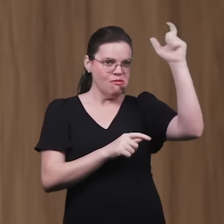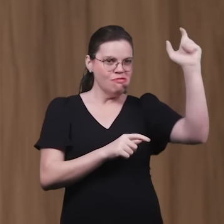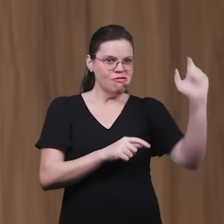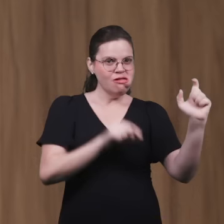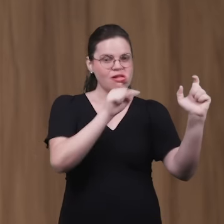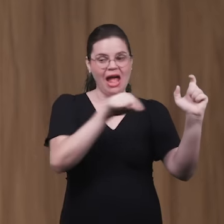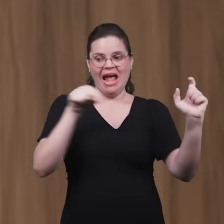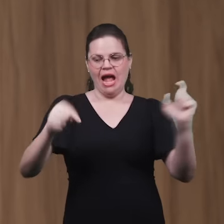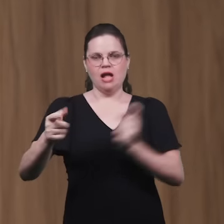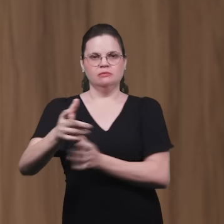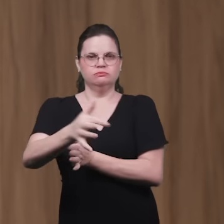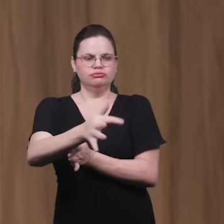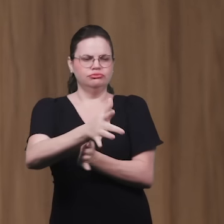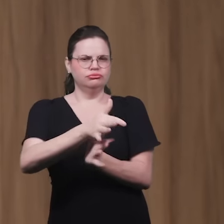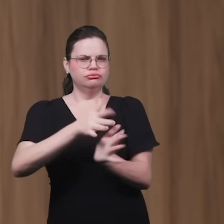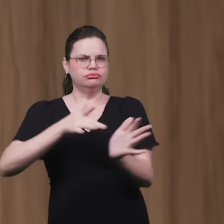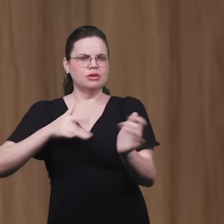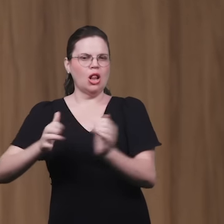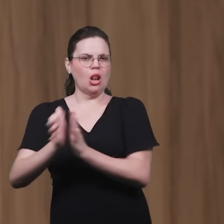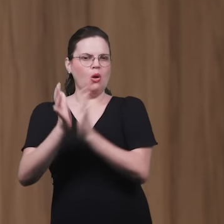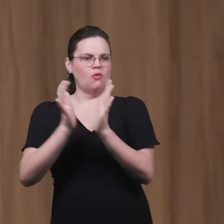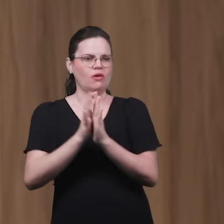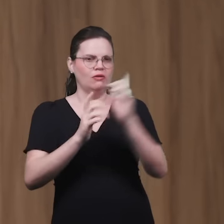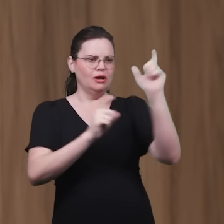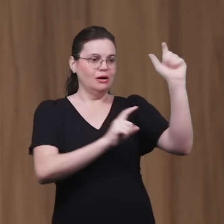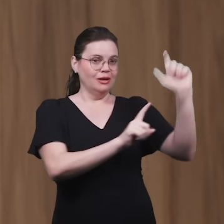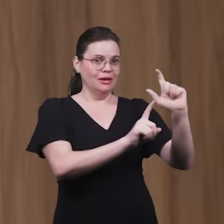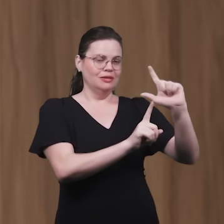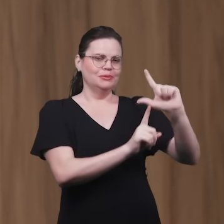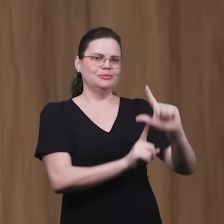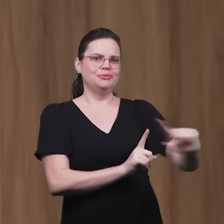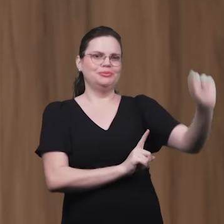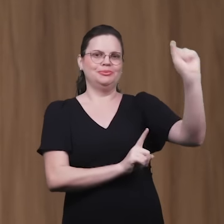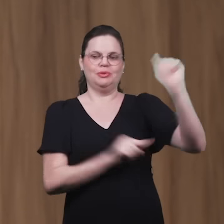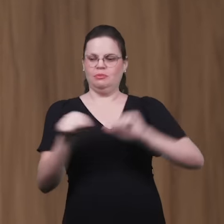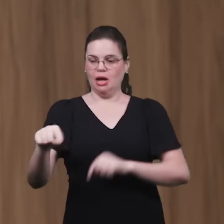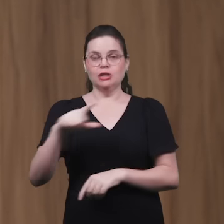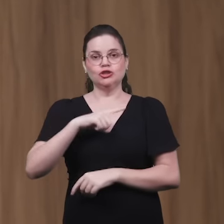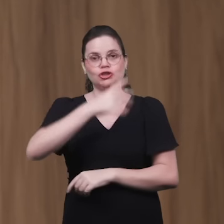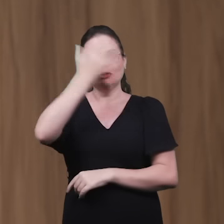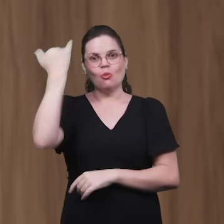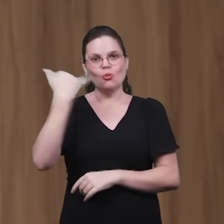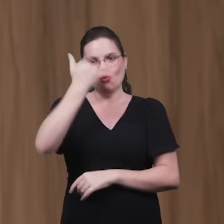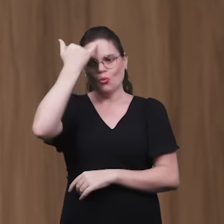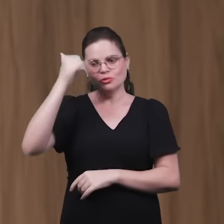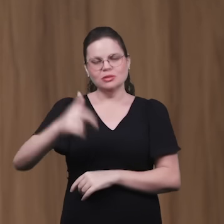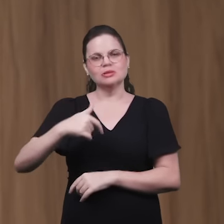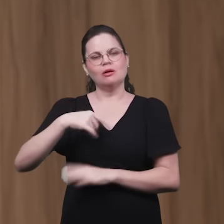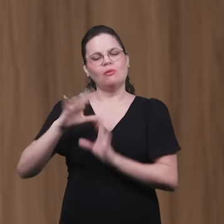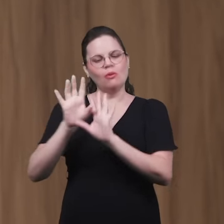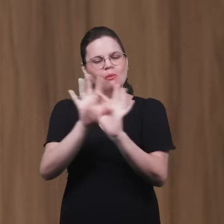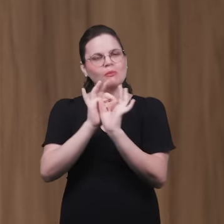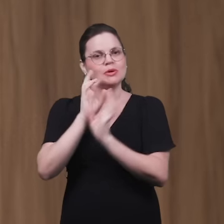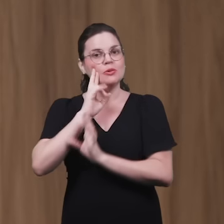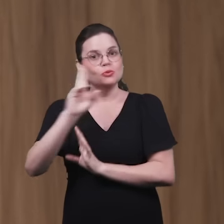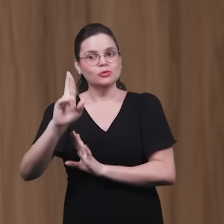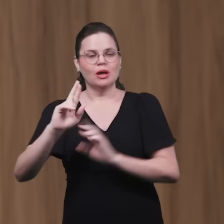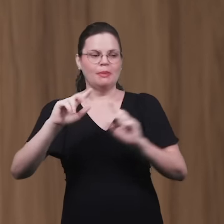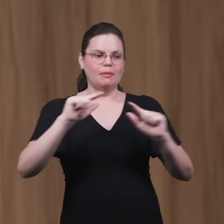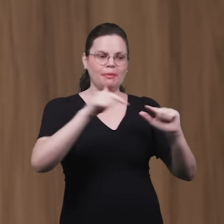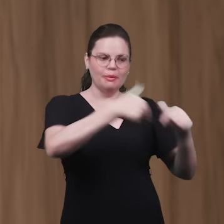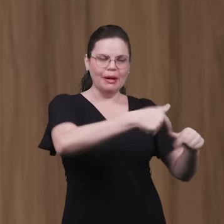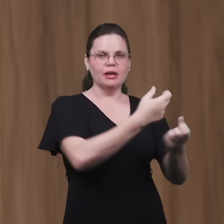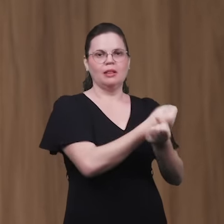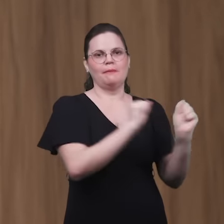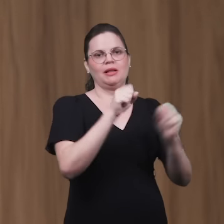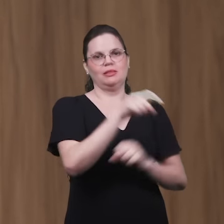rei se afastou, porque ele tocava com unção, ele tocava com consciência. Exato. Aliás, tem um salmo, o